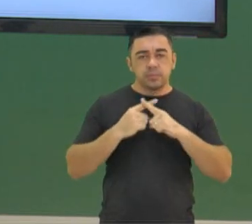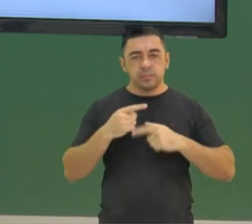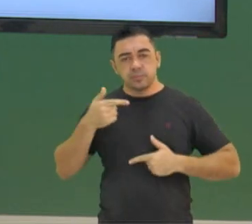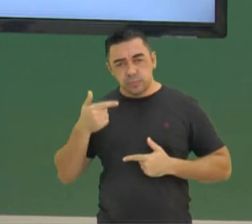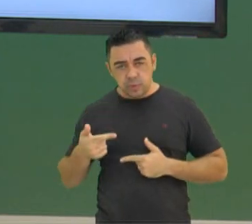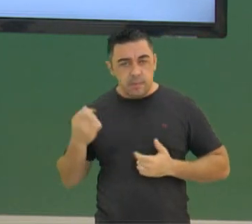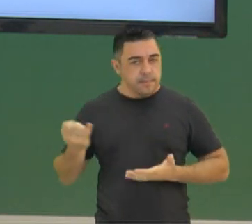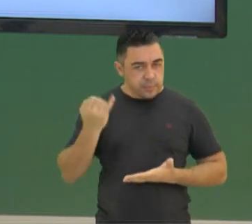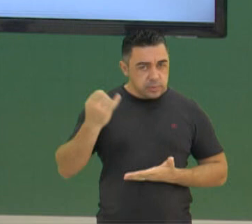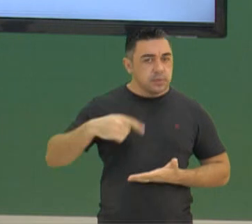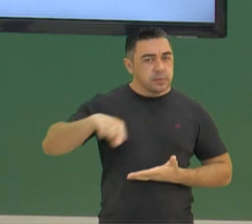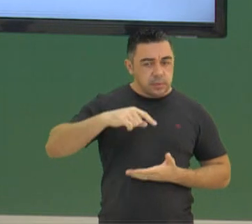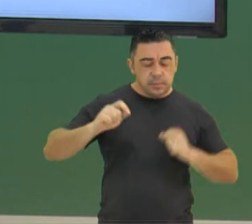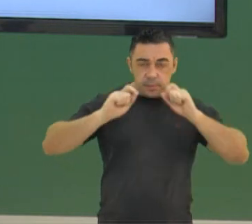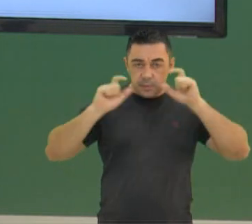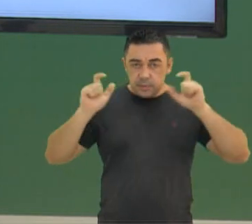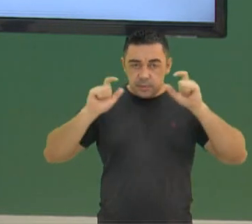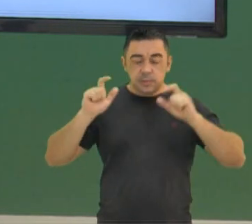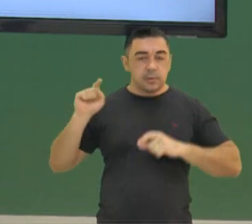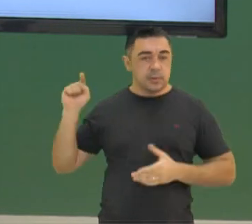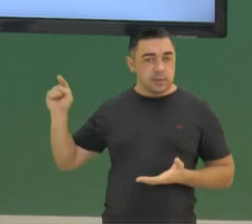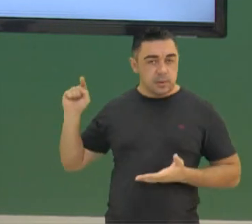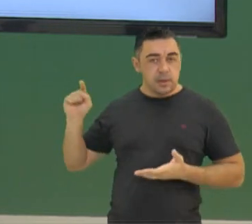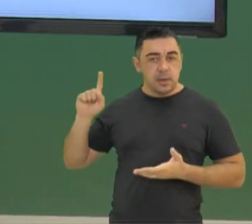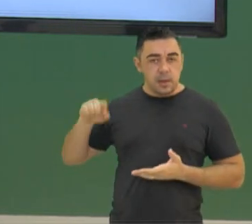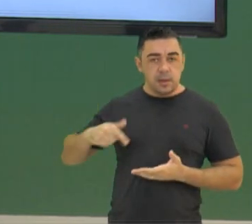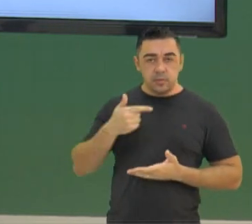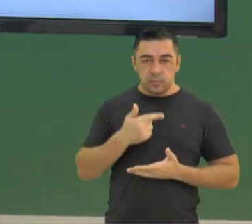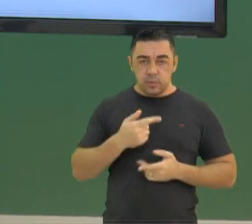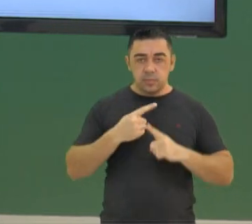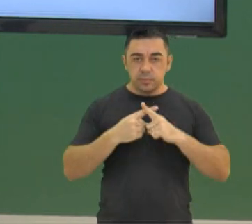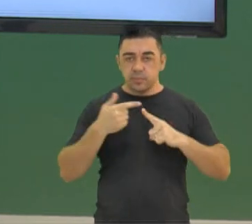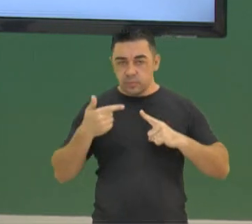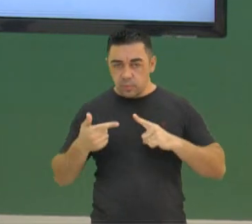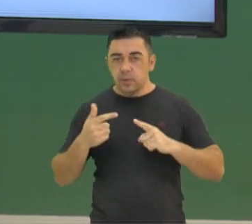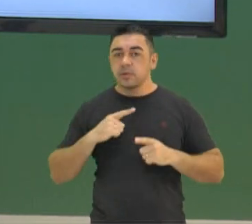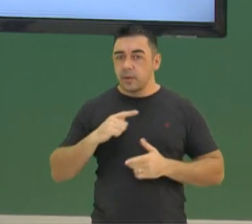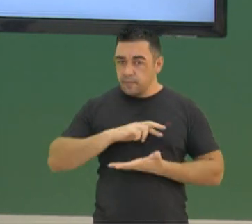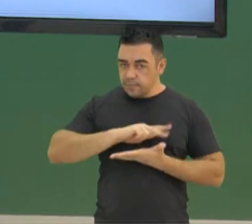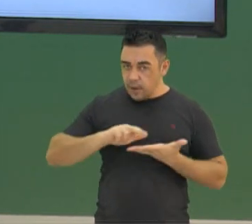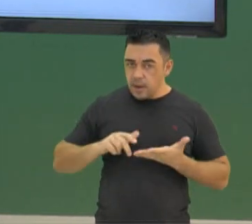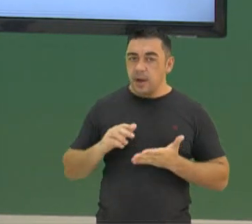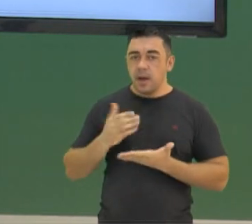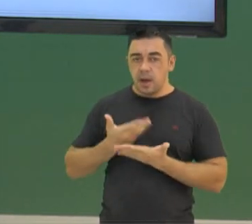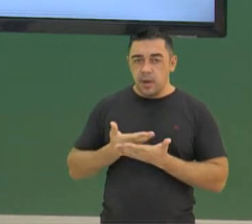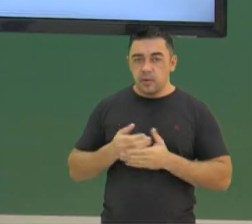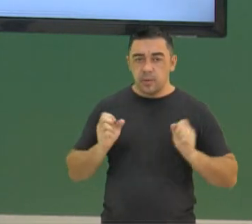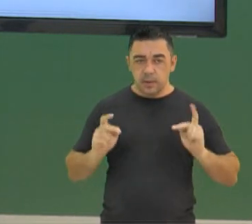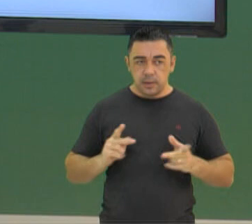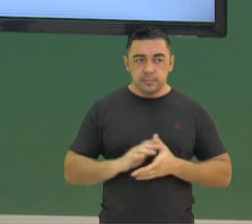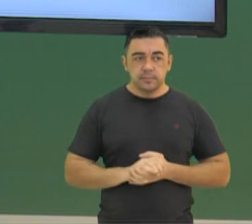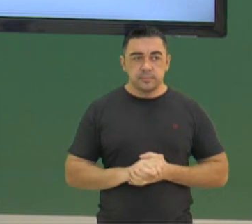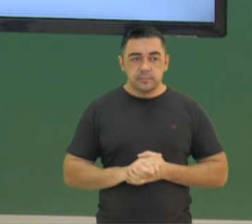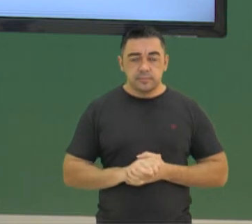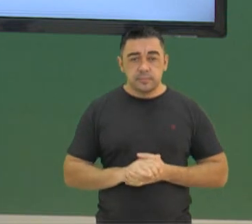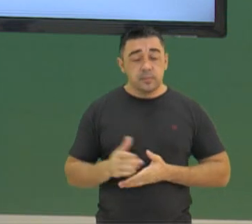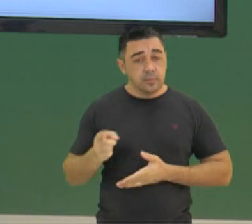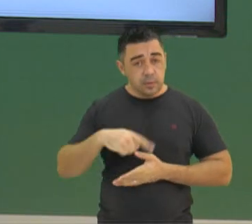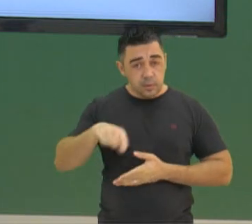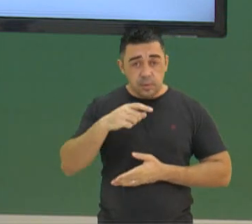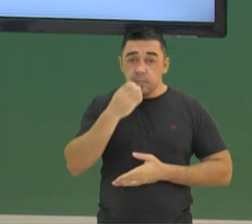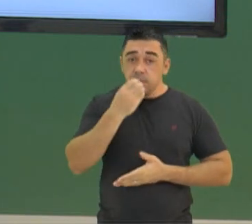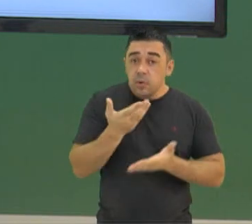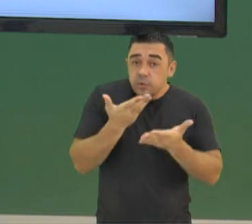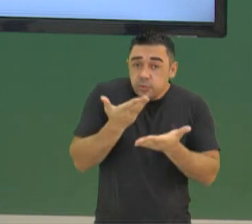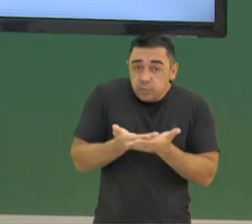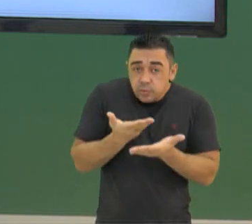muito importante prestar muita atenção nesse sistema 2 por 2, que ele aparece em muitas aulas, tudo bem? Agora aqui eu quero desejar a